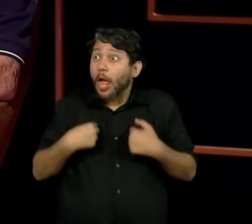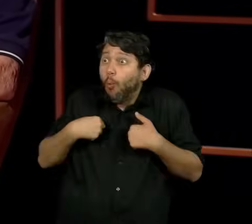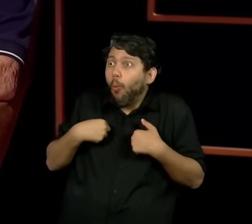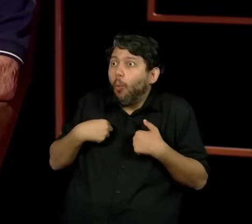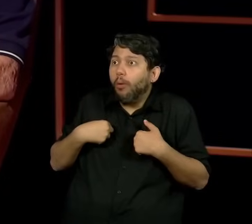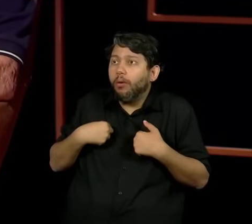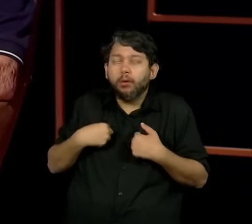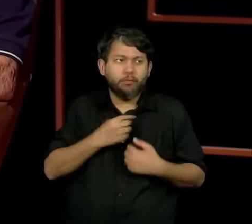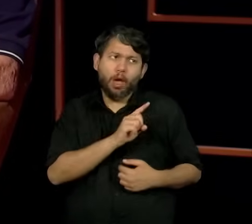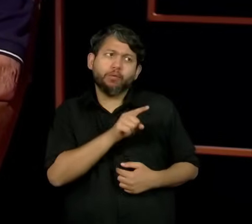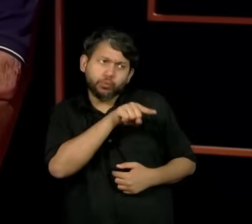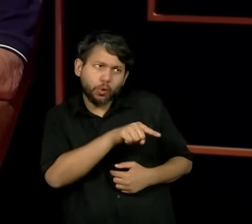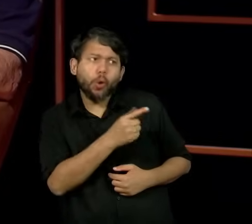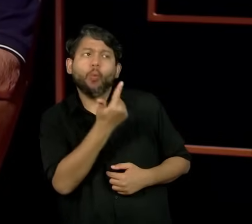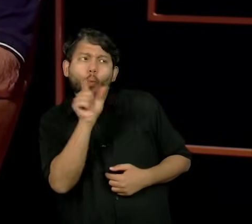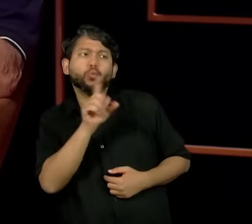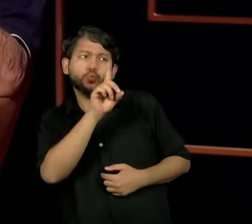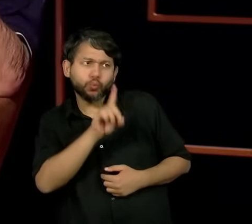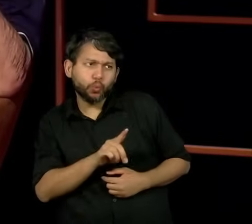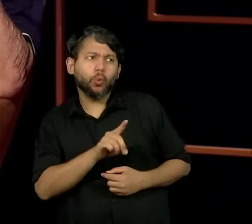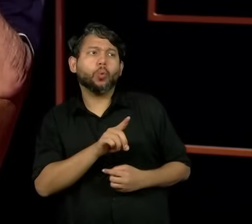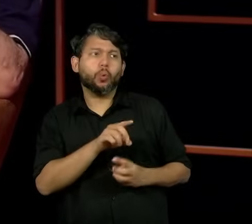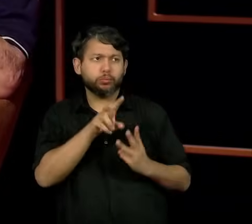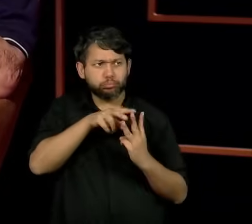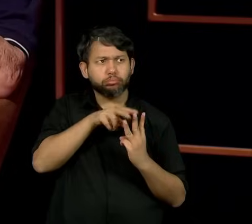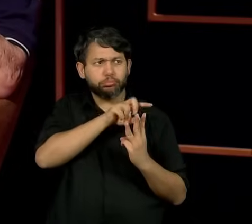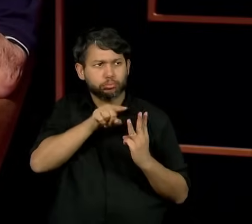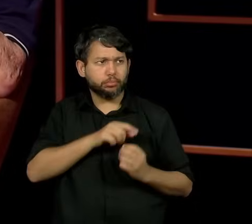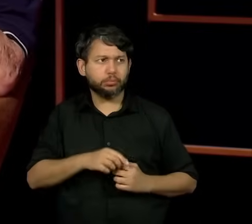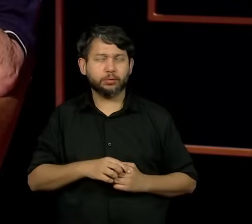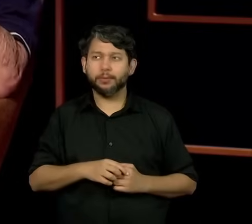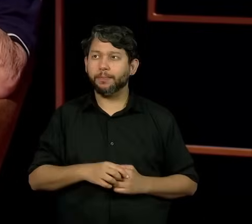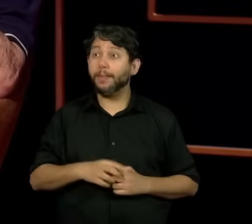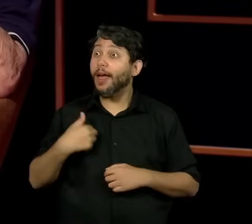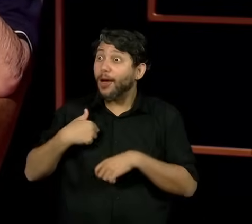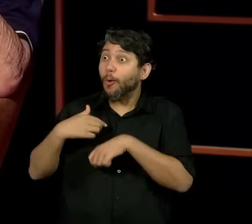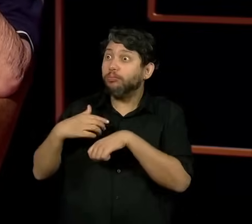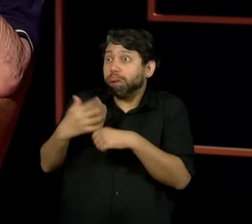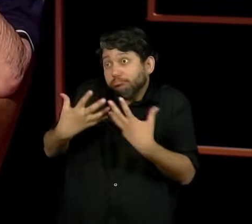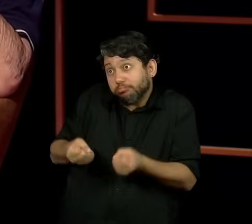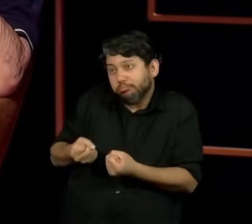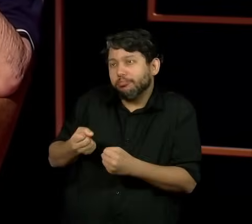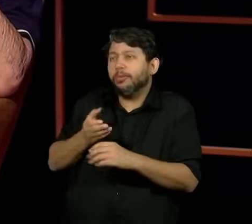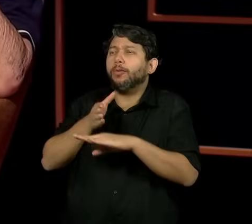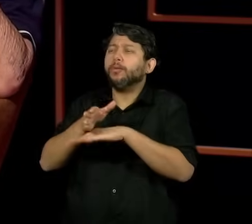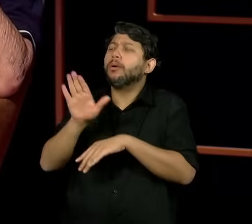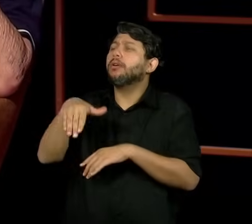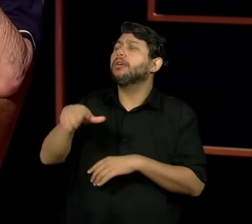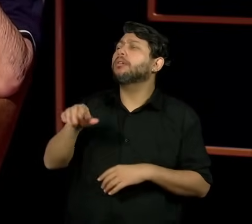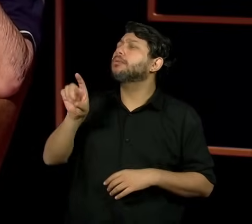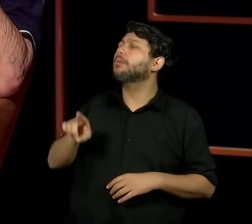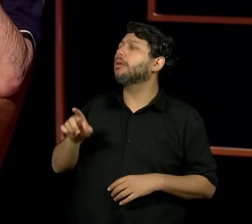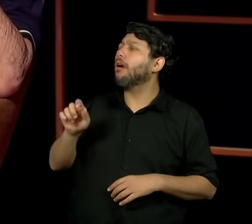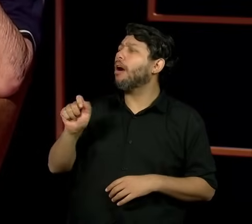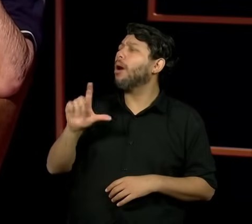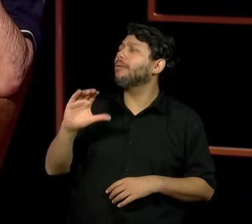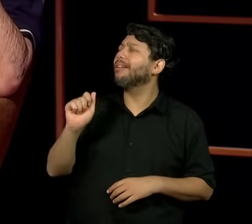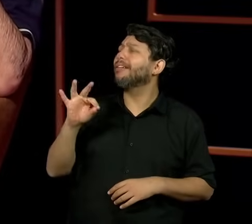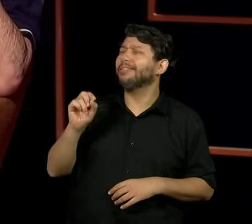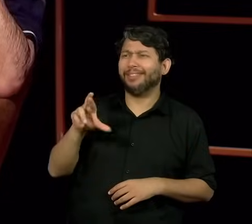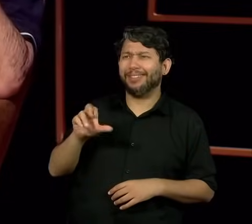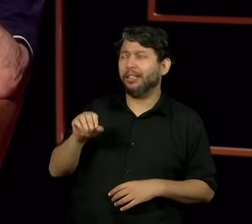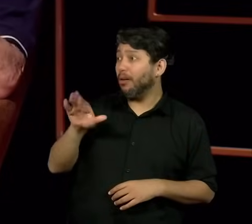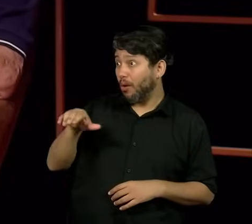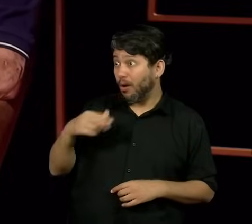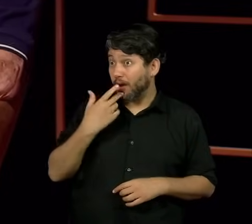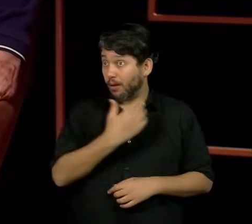bom. Aí eu fui. Aí eu conversava com um diretor, Alcântara, falando, Alcântara, não sei o quê, como é que é? A